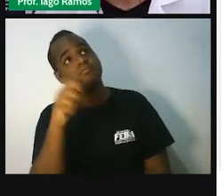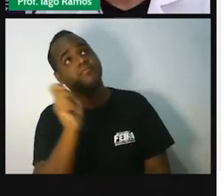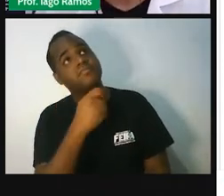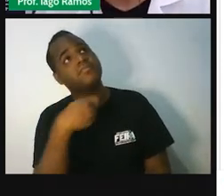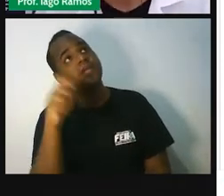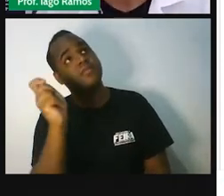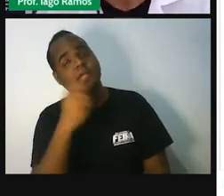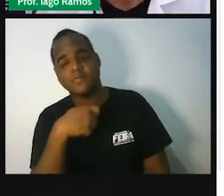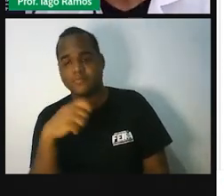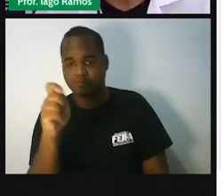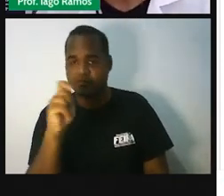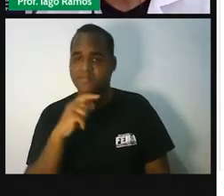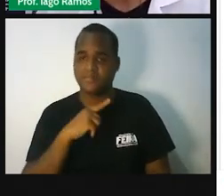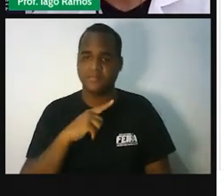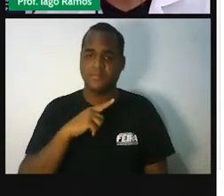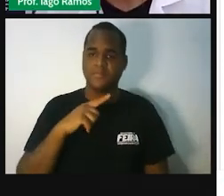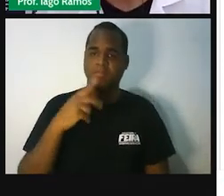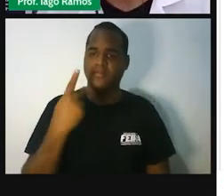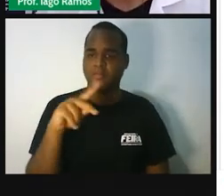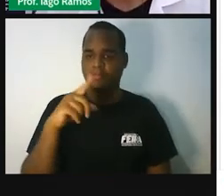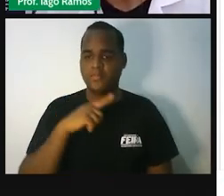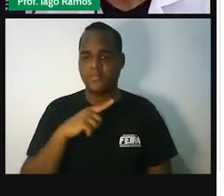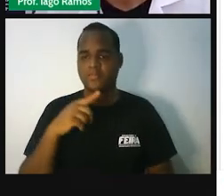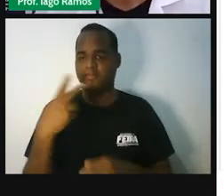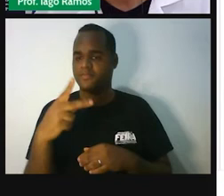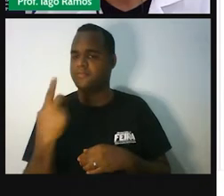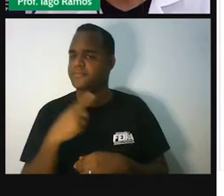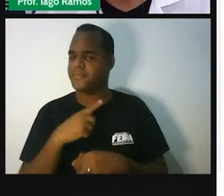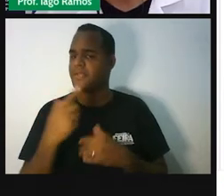na minha infância, em algumas fases da minha infância,